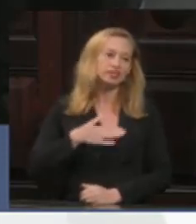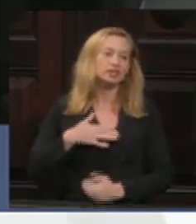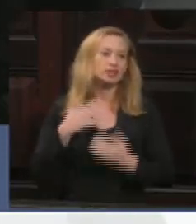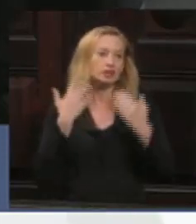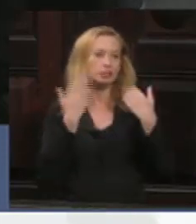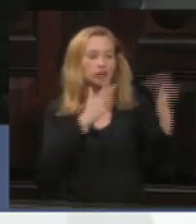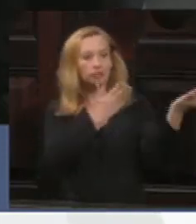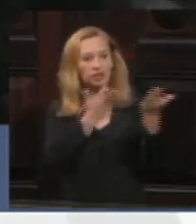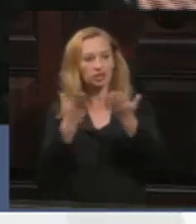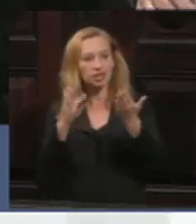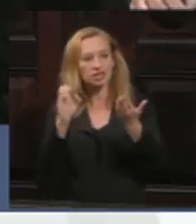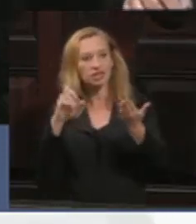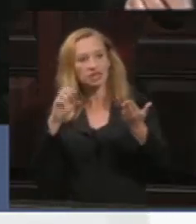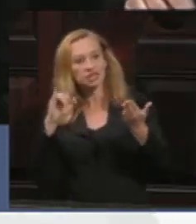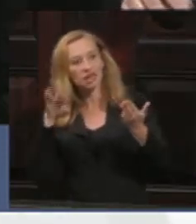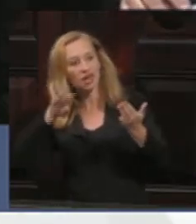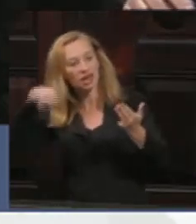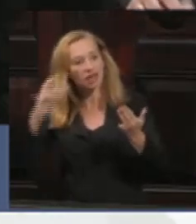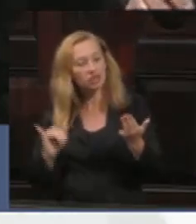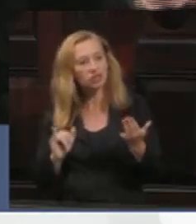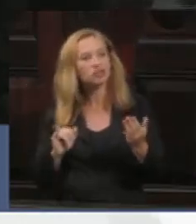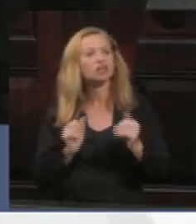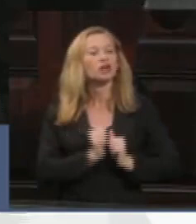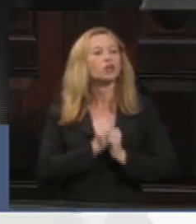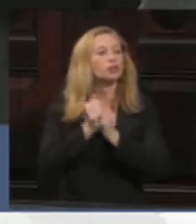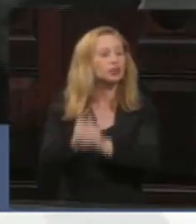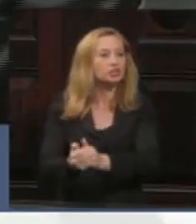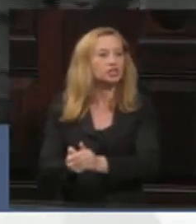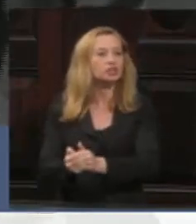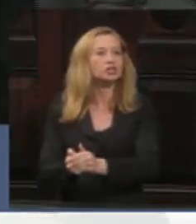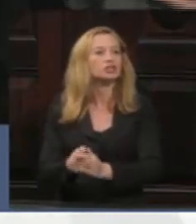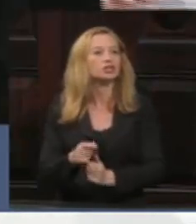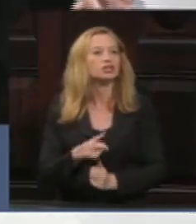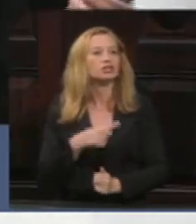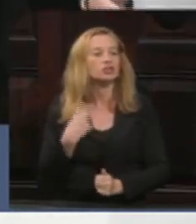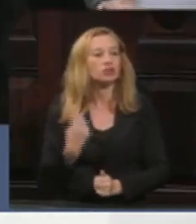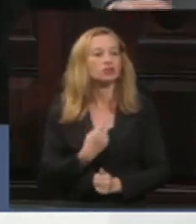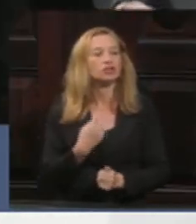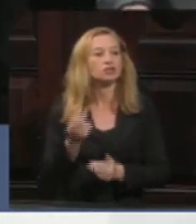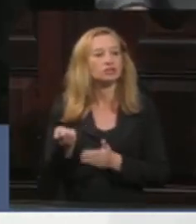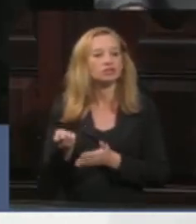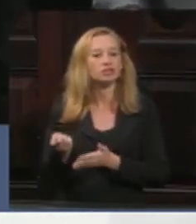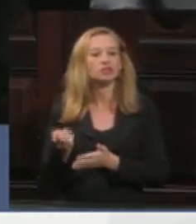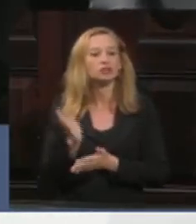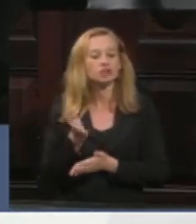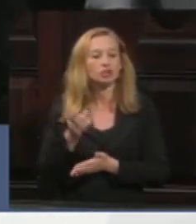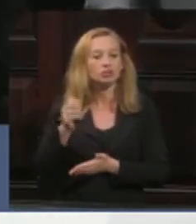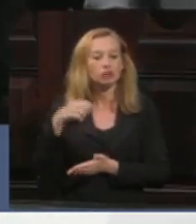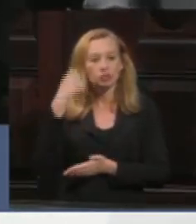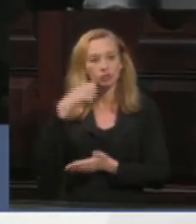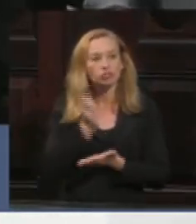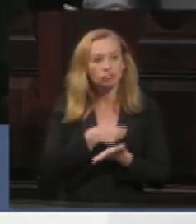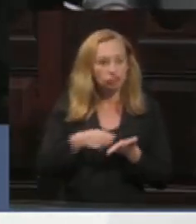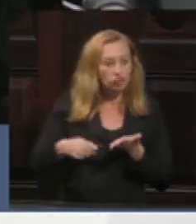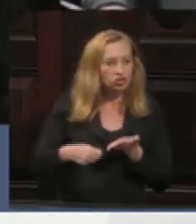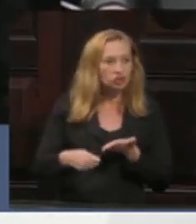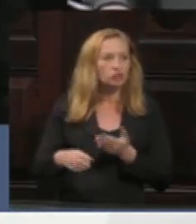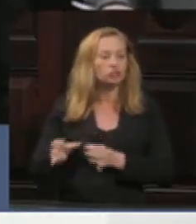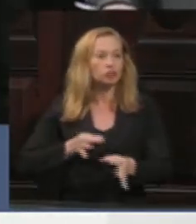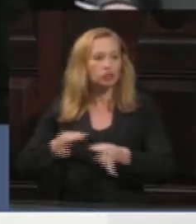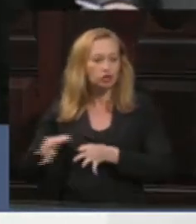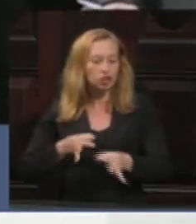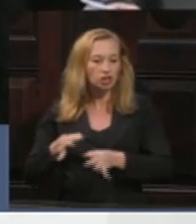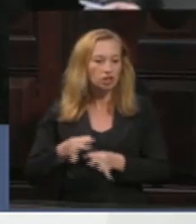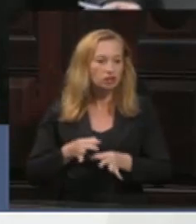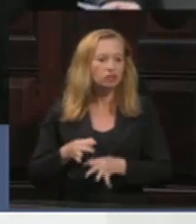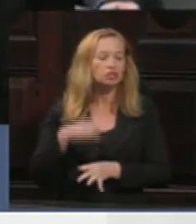comunidade CCERJ, que está aqui participando, acompanhando. Sou um dos autores desse projeto, junto com o Valdeir Carneiro, junto com o ex-deputado Dr. Julianelli,